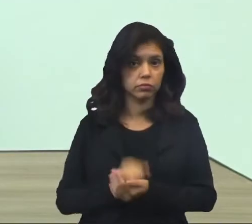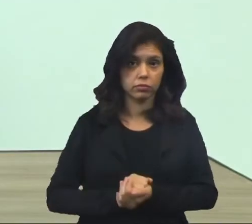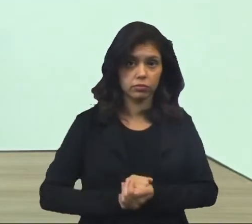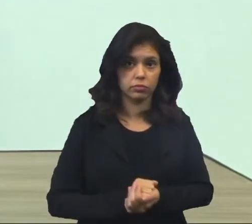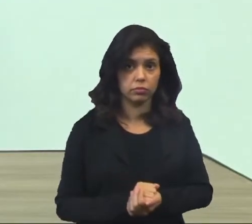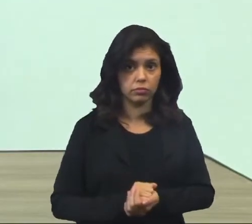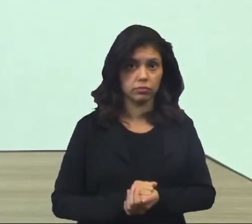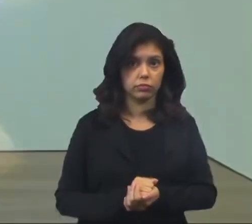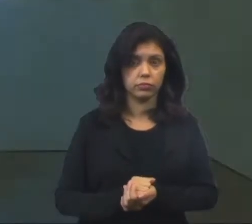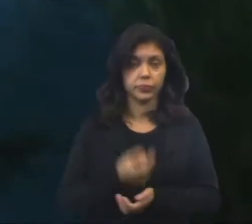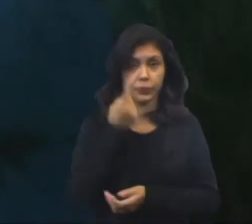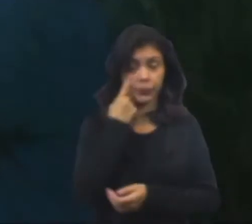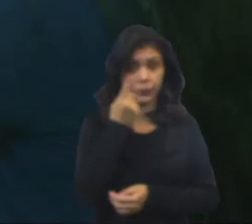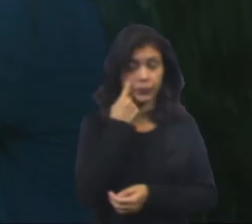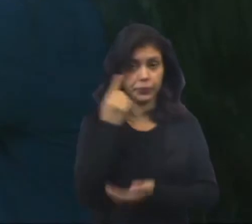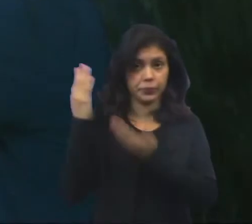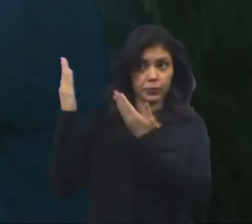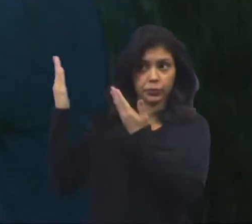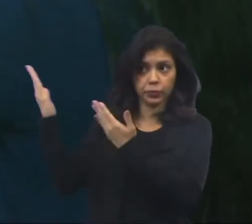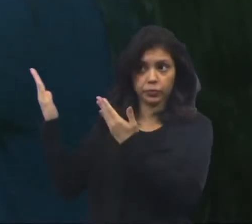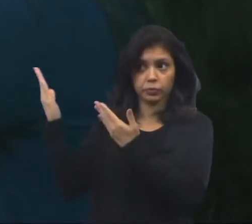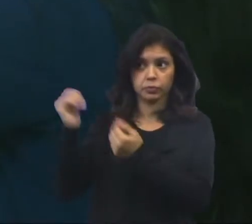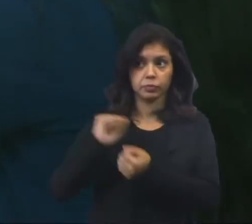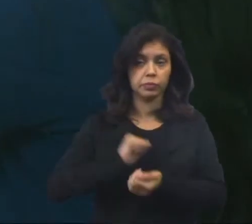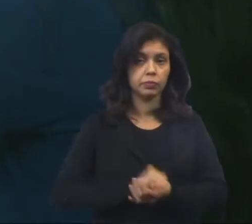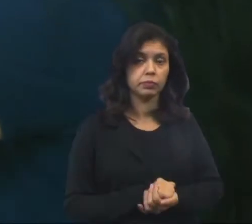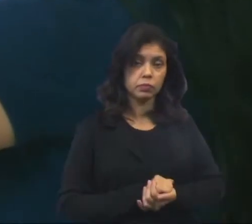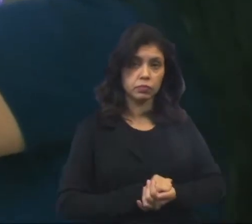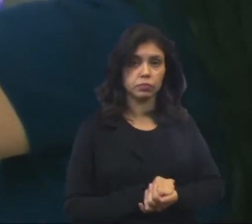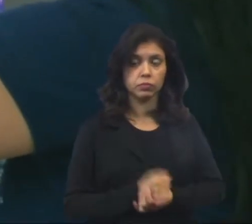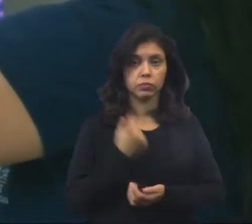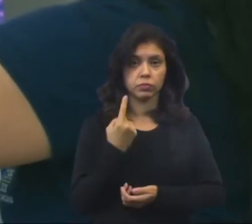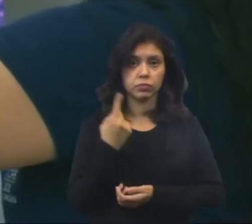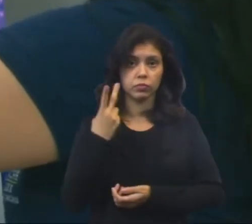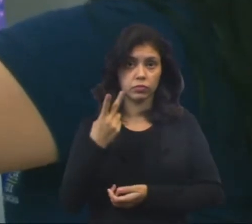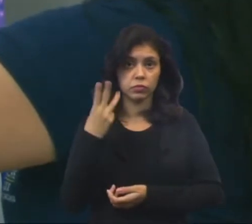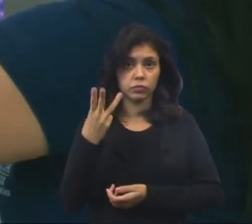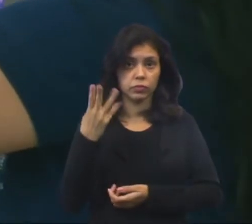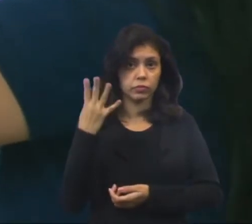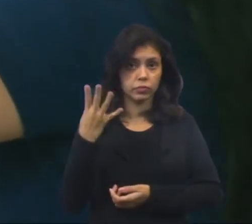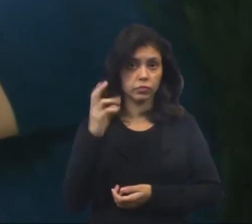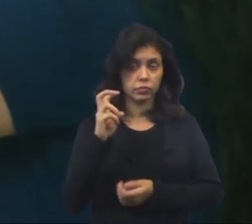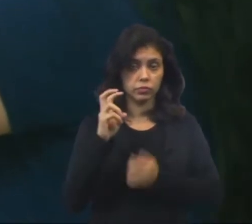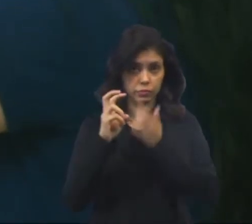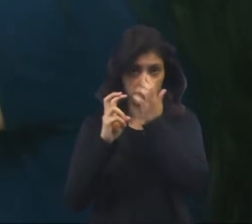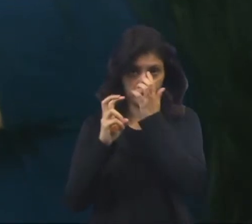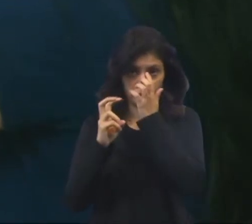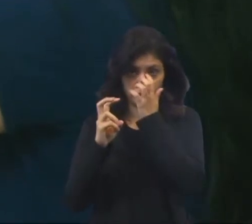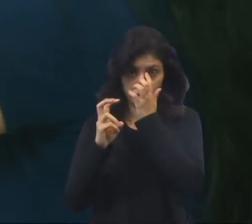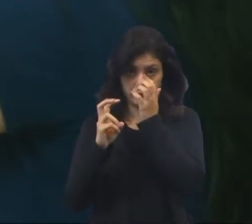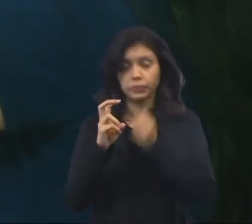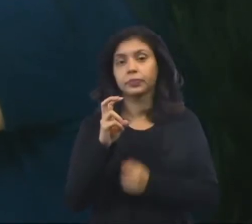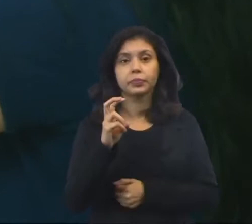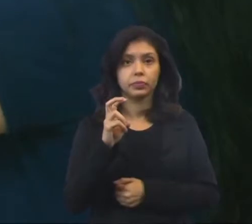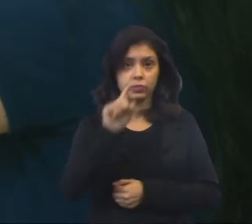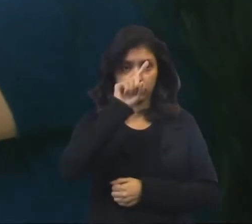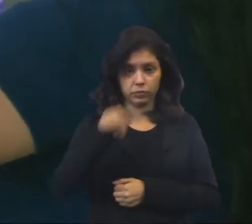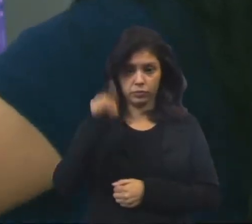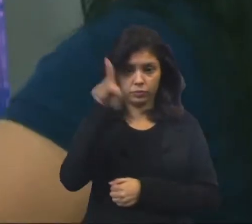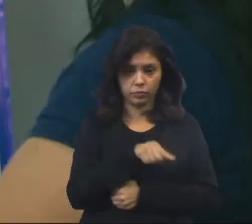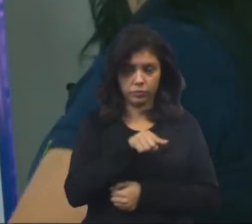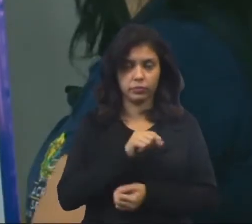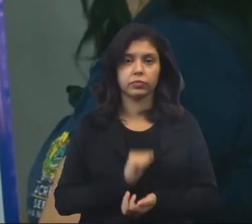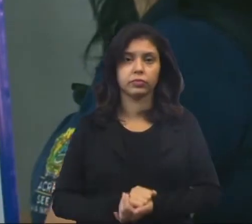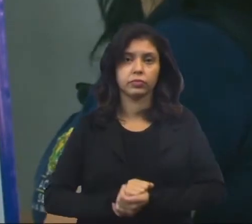eu vou fazer isso, ó. 1, 2, 3, 4, 5. Eu vou fazer um X,